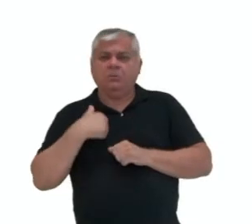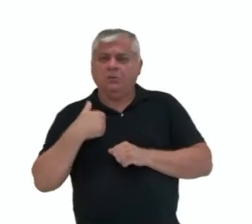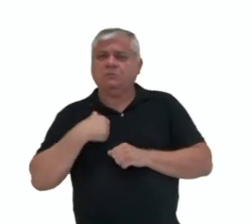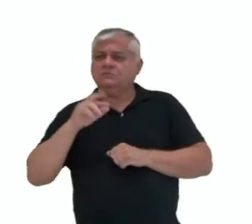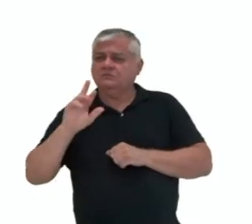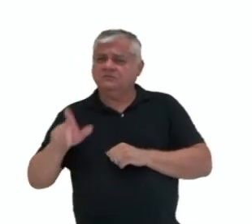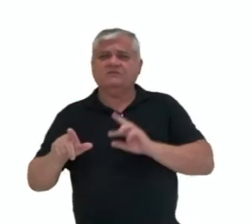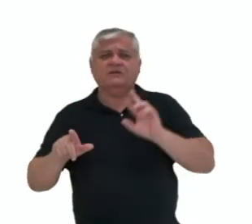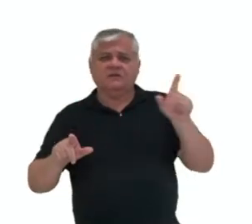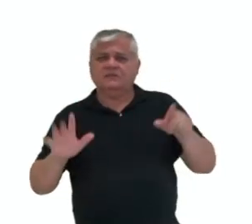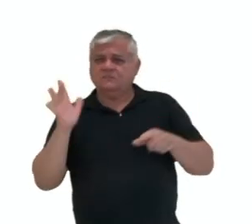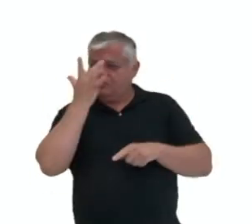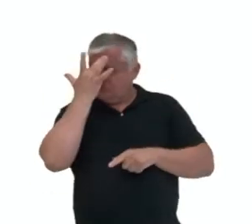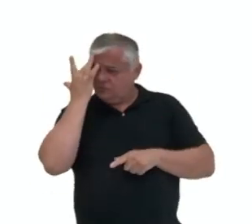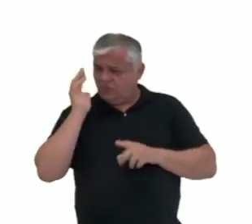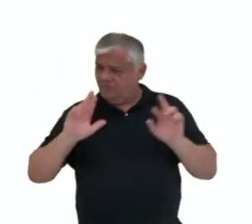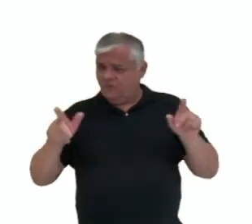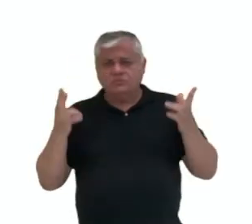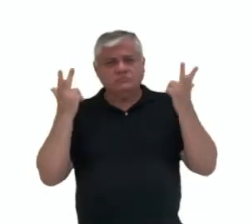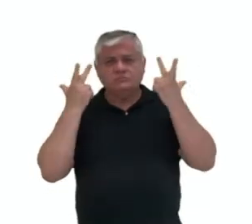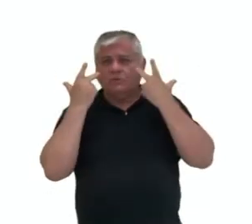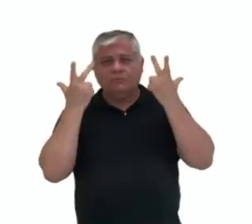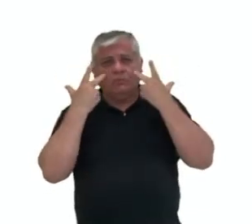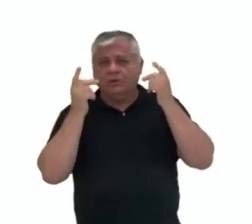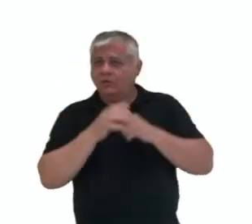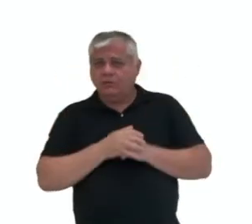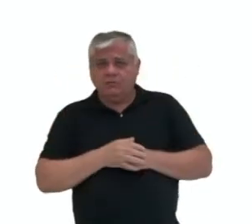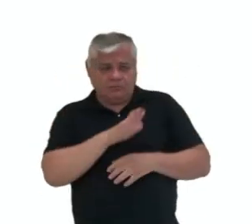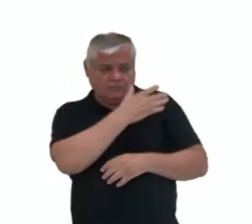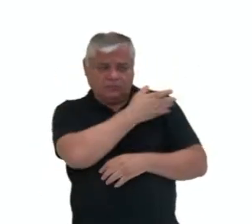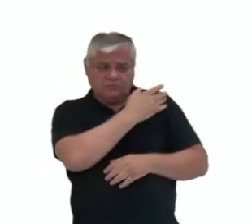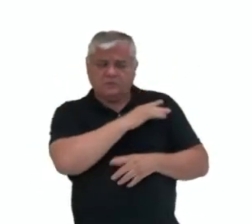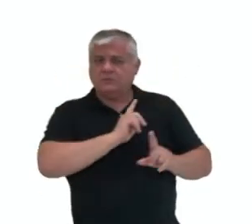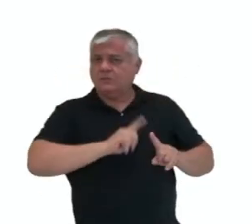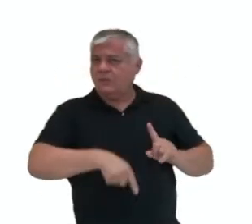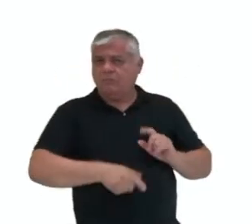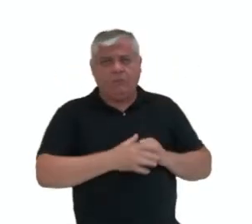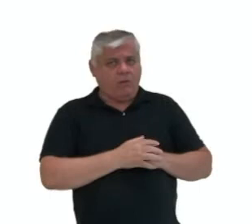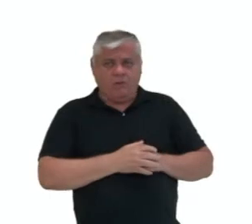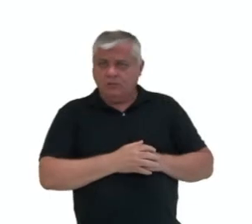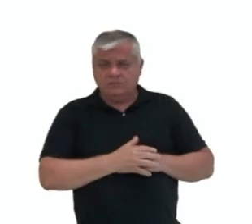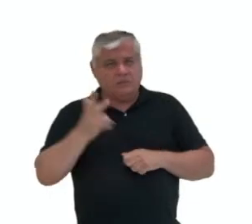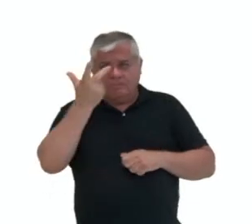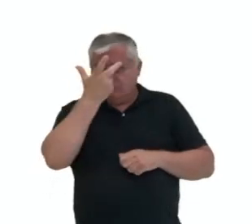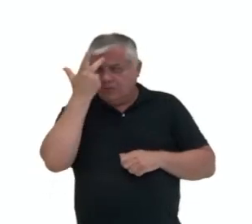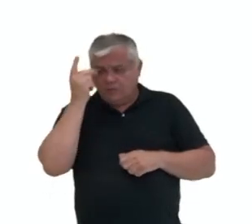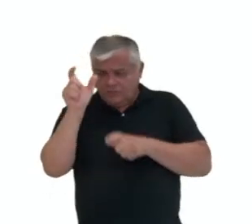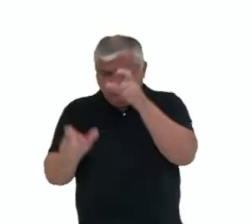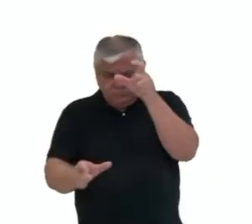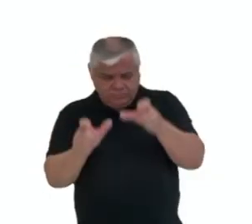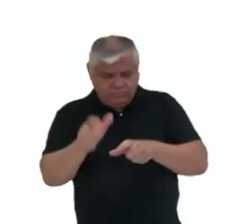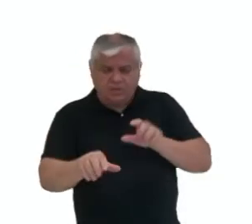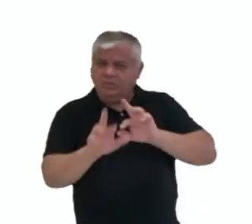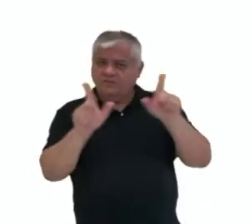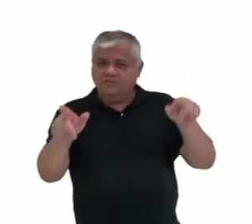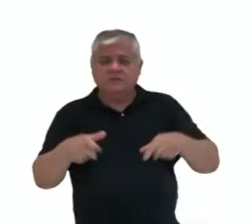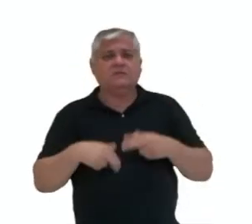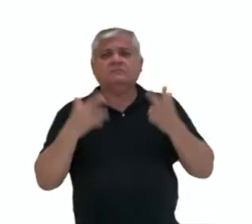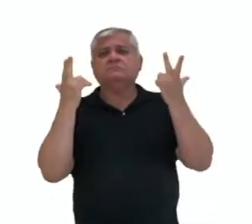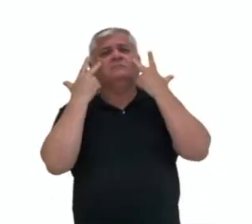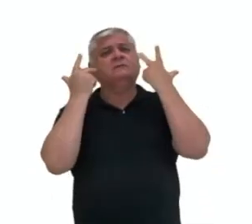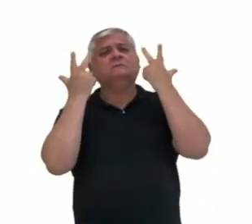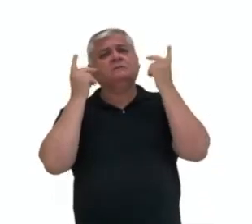é normal. Criticam todos os tipos de preconceito e colocam a diversidade como algo natural e benéfico, que pode